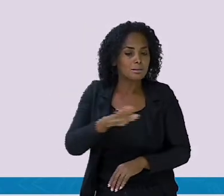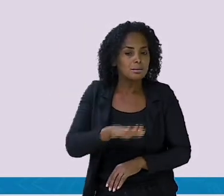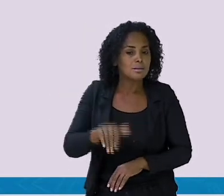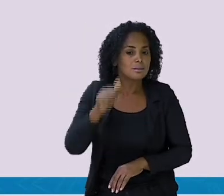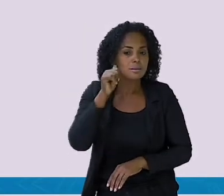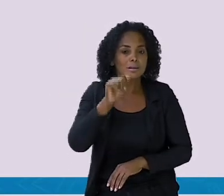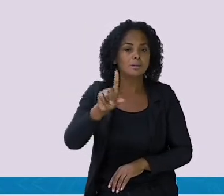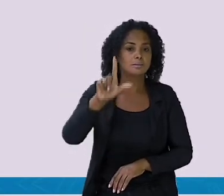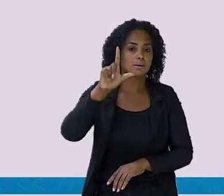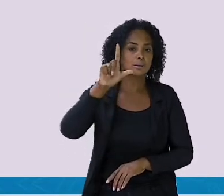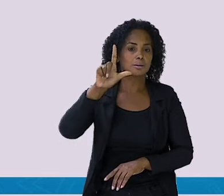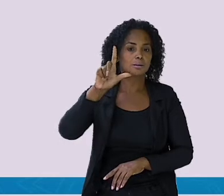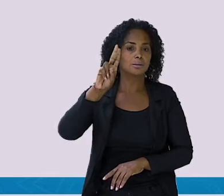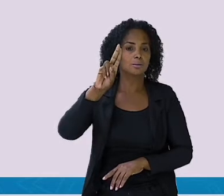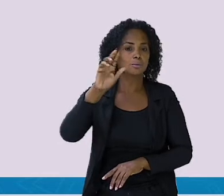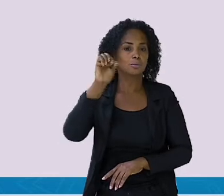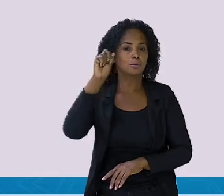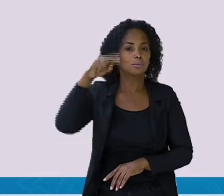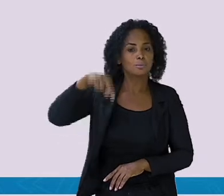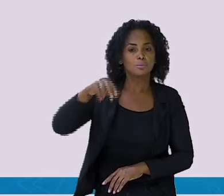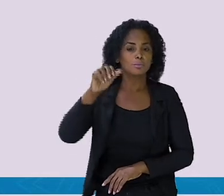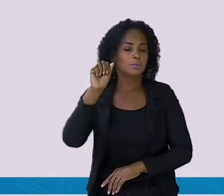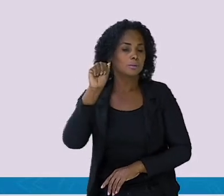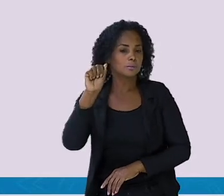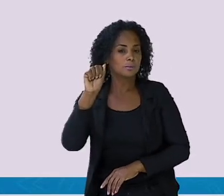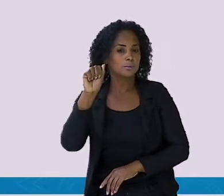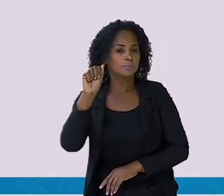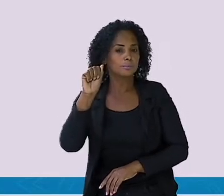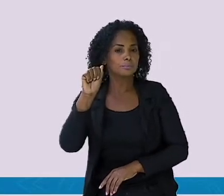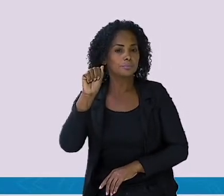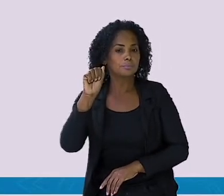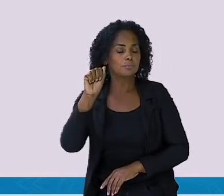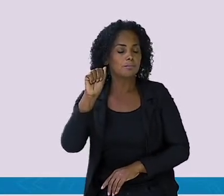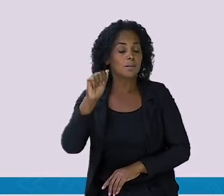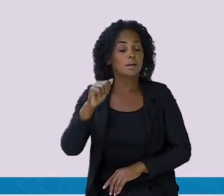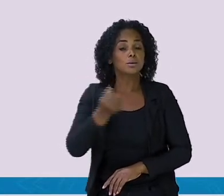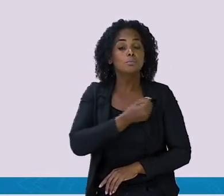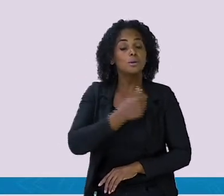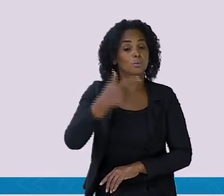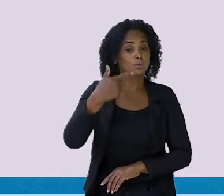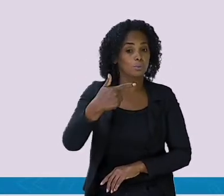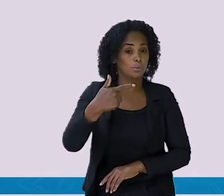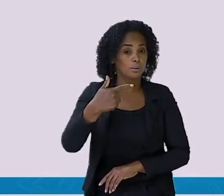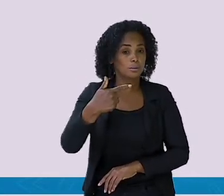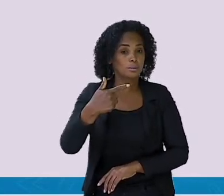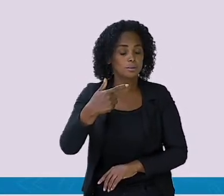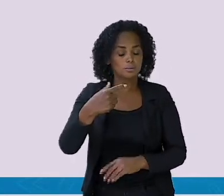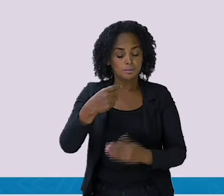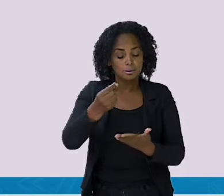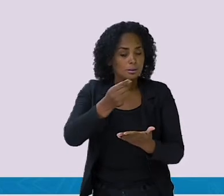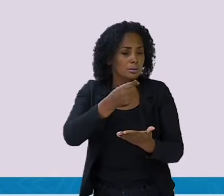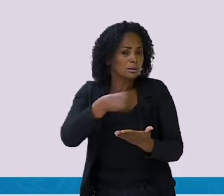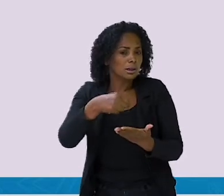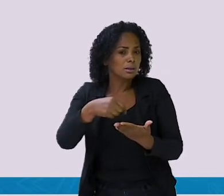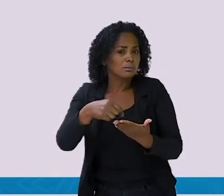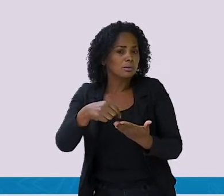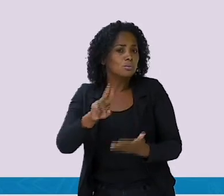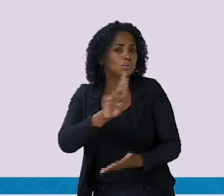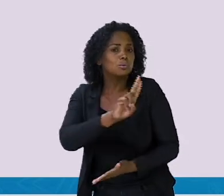é que o personagem principal da história. Então, a protagonista da